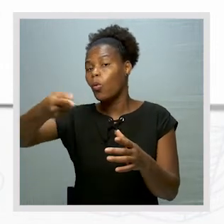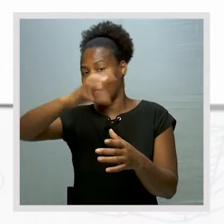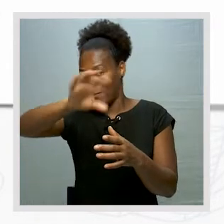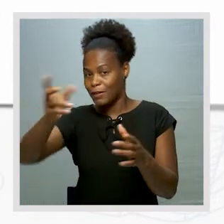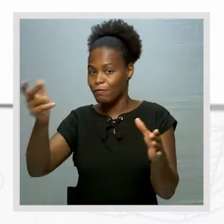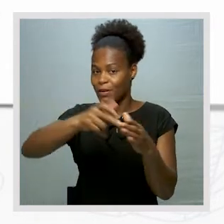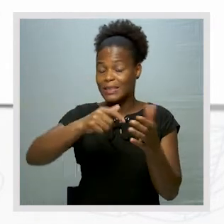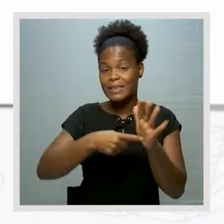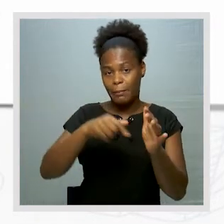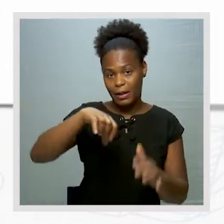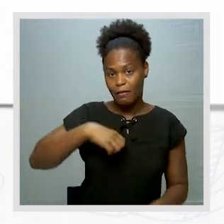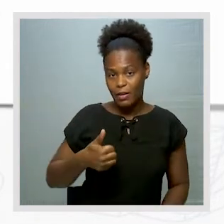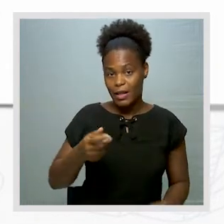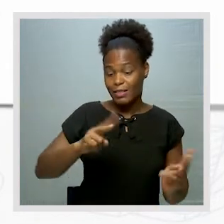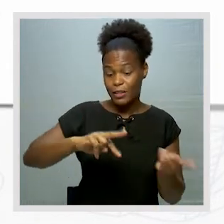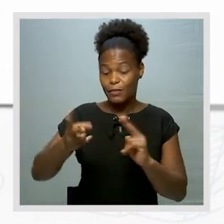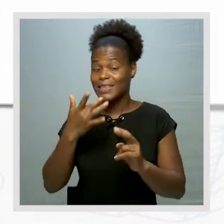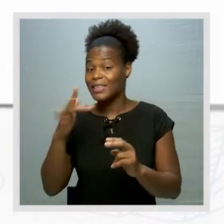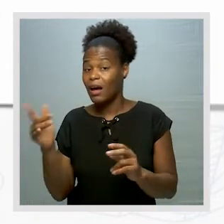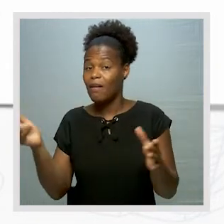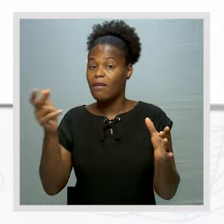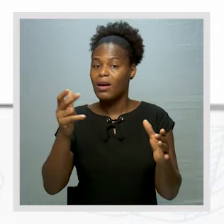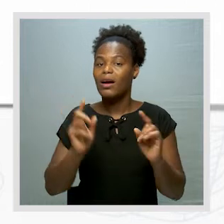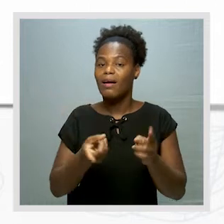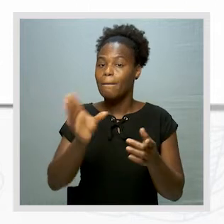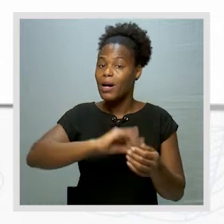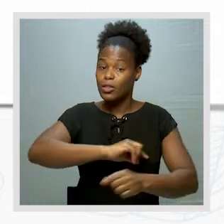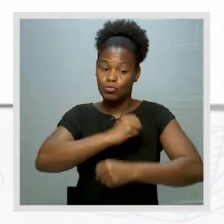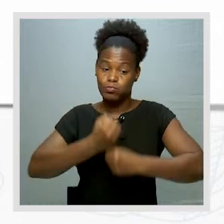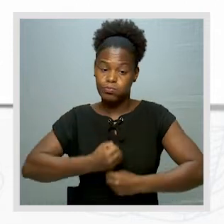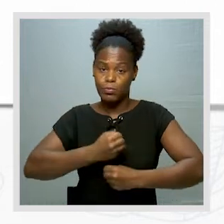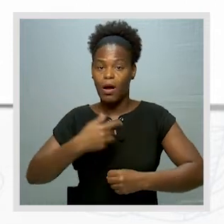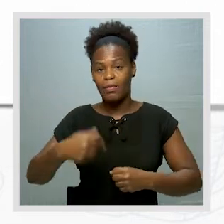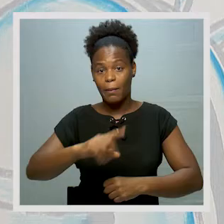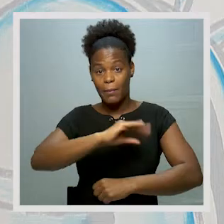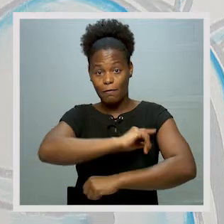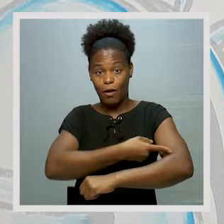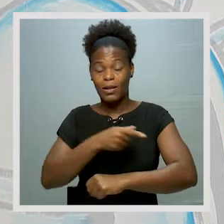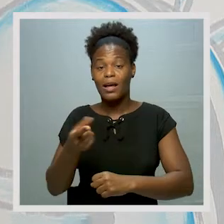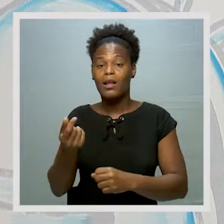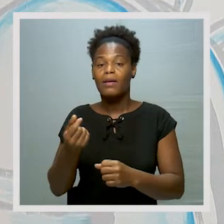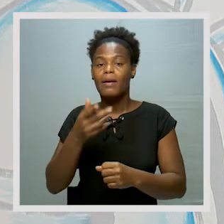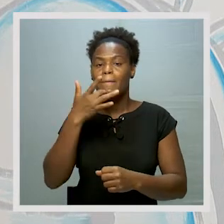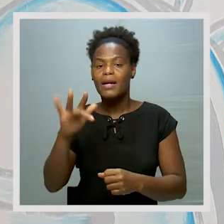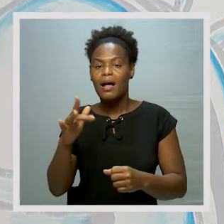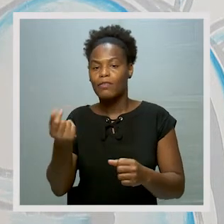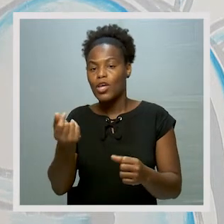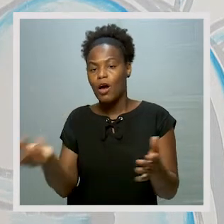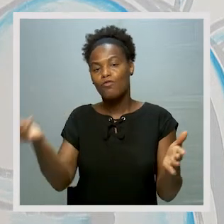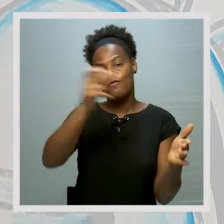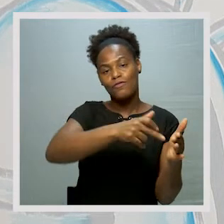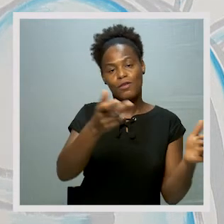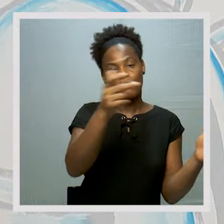exterior. Aqui em Cabo Verde, as transferências externas que têm mais peso são as remessas